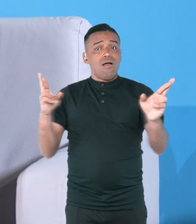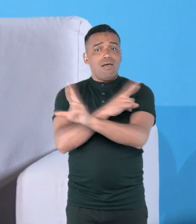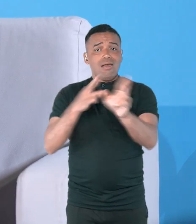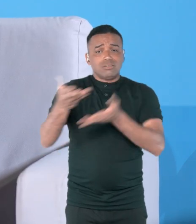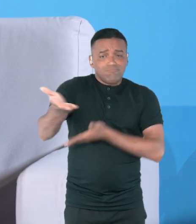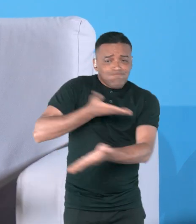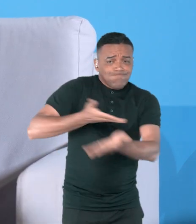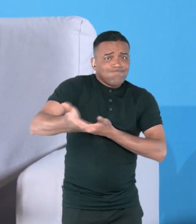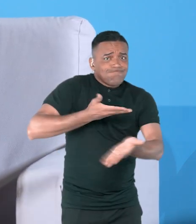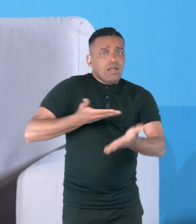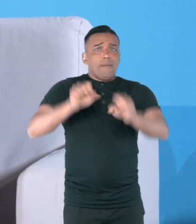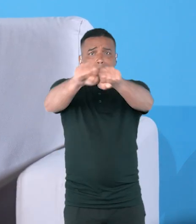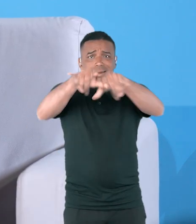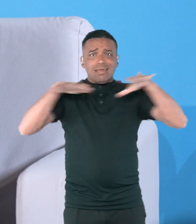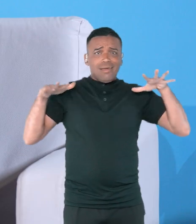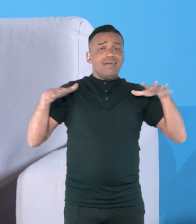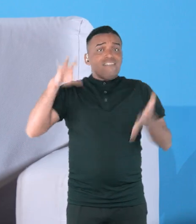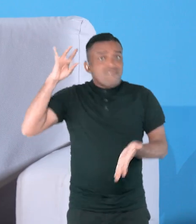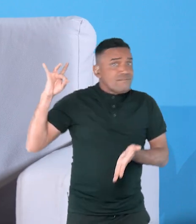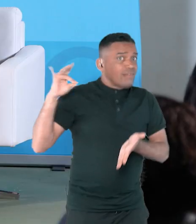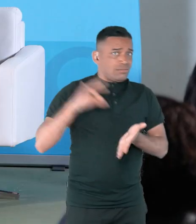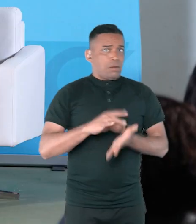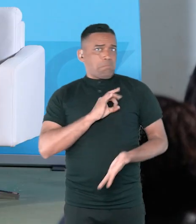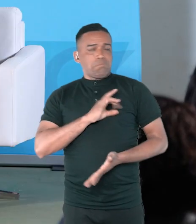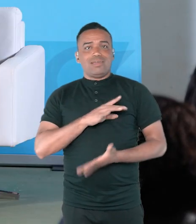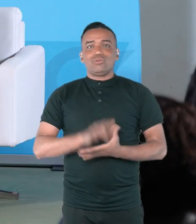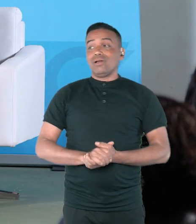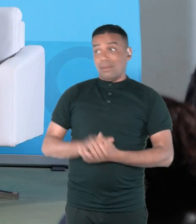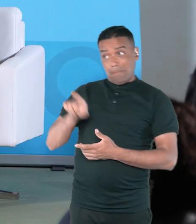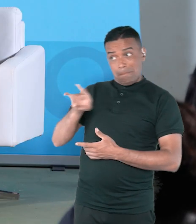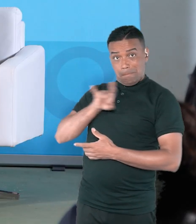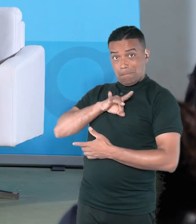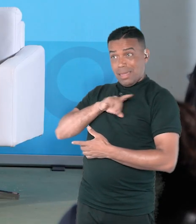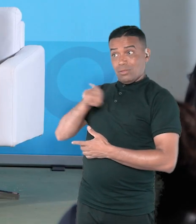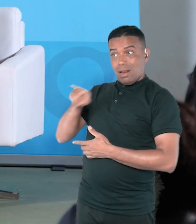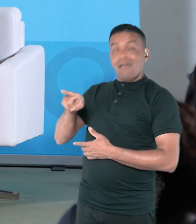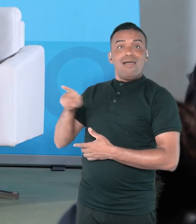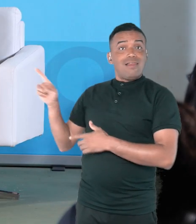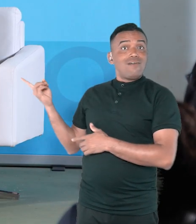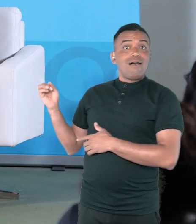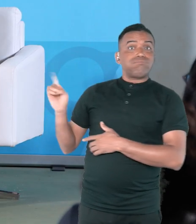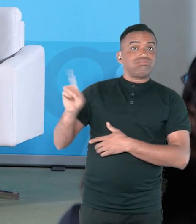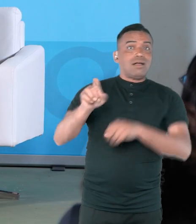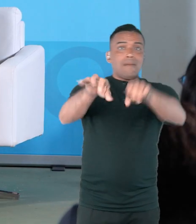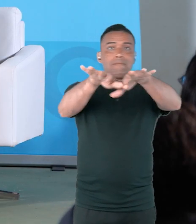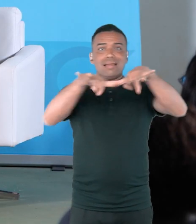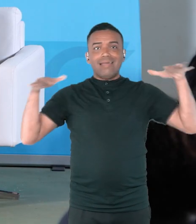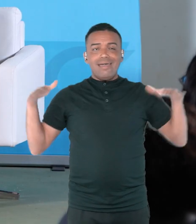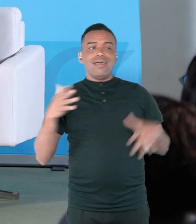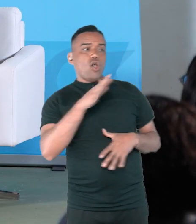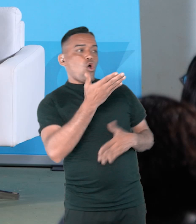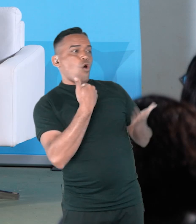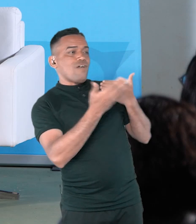plateia verdadeira, sem medo Sem medo para ela. Porque ela vai na plateia, senta do